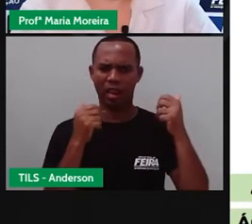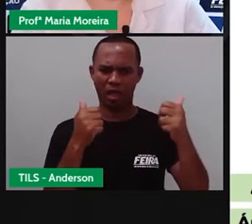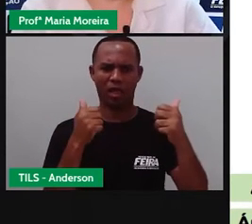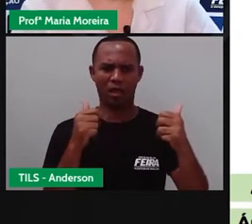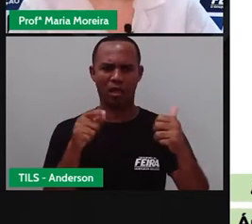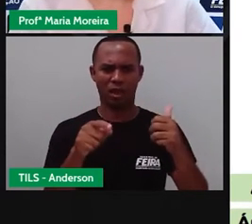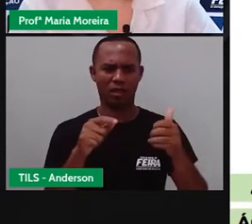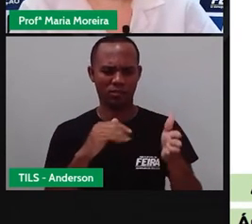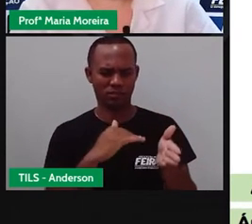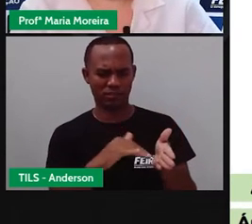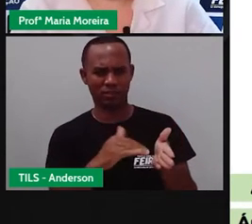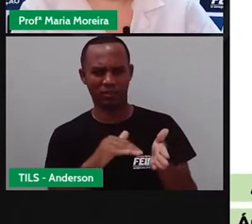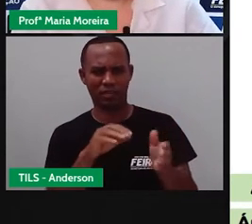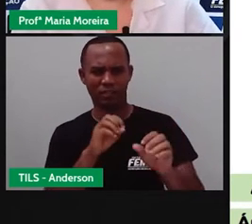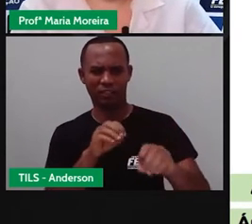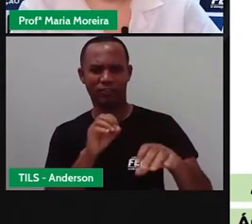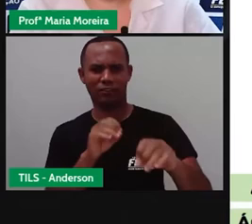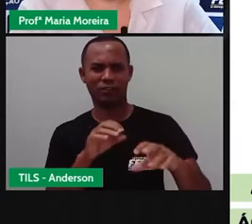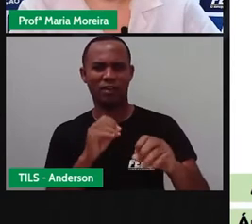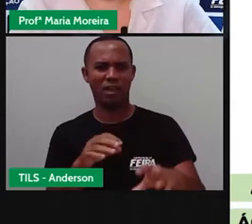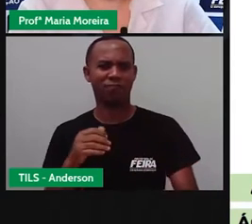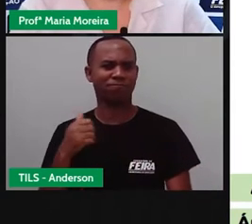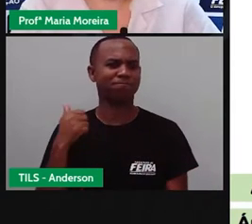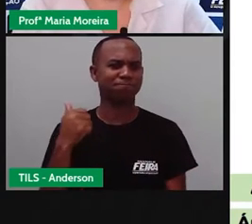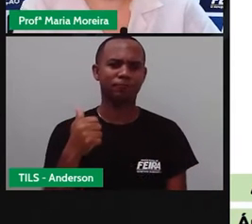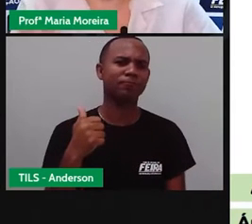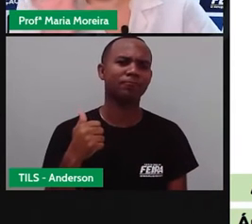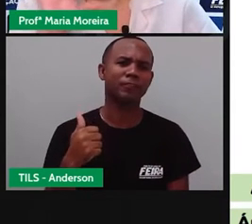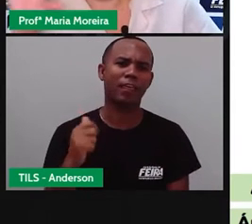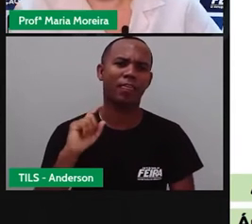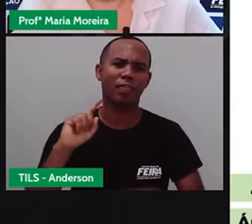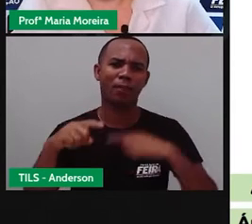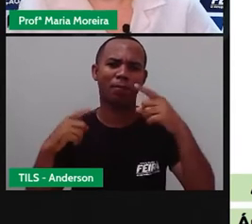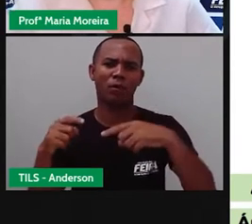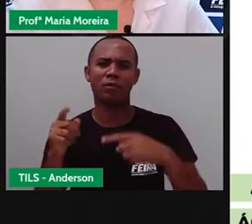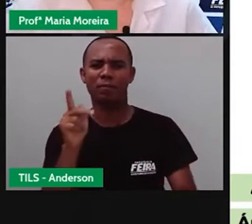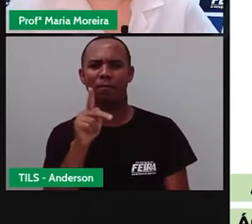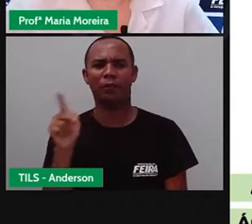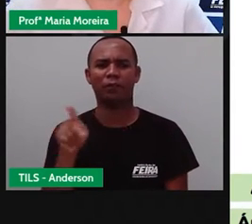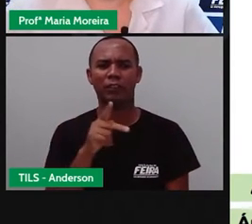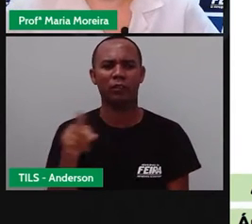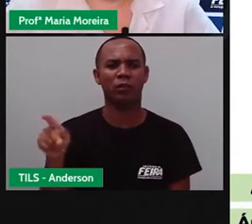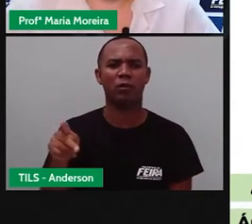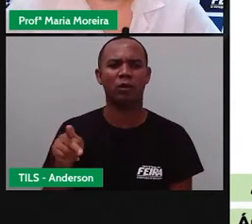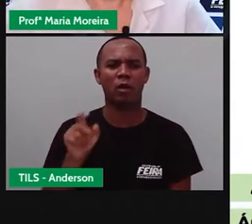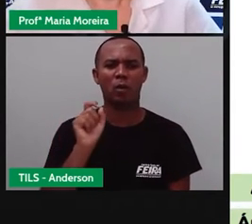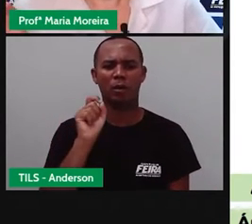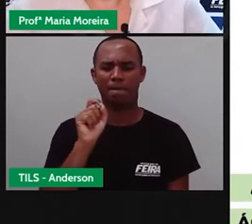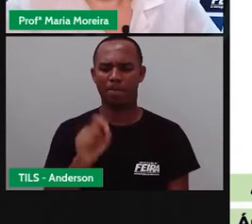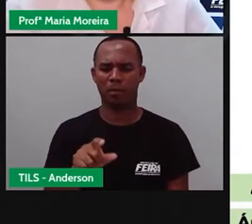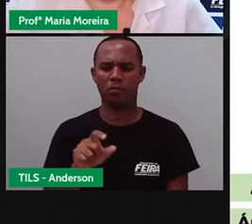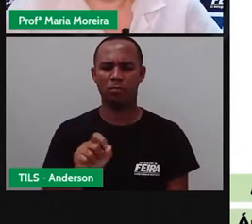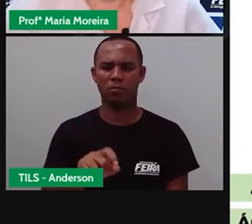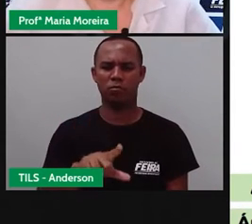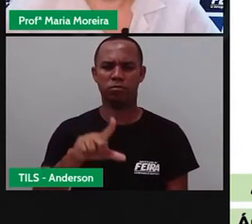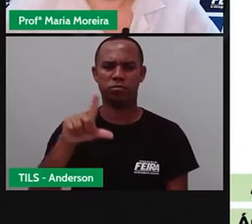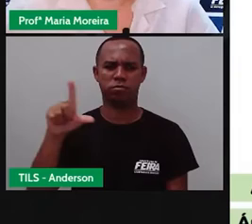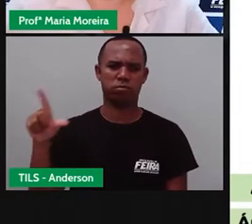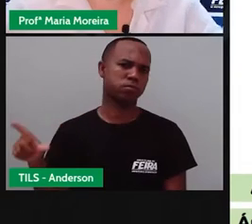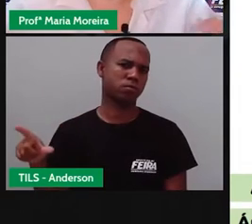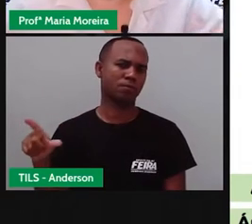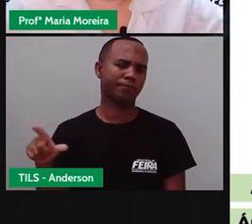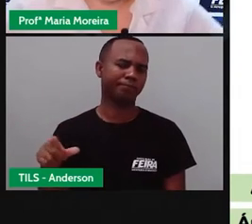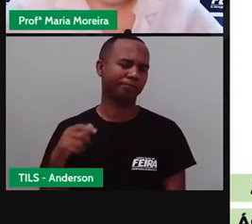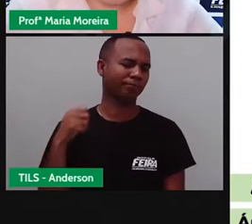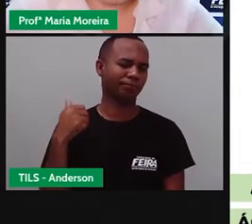canal da Seduc Deixa aquele comentário um bacana que é para depois a pro da ó aquele print legal e colocar aqui nos